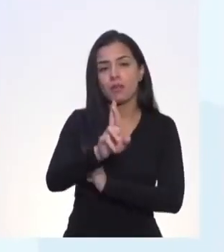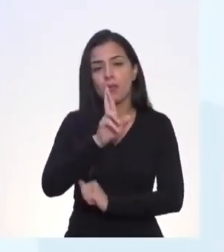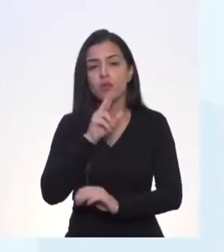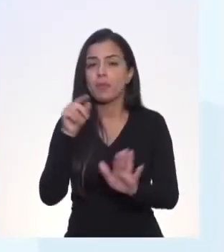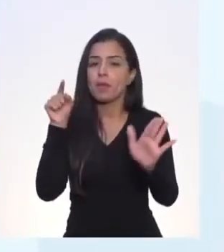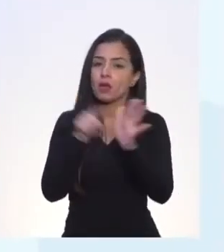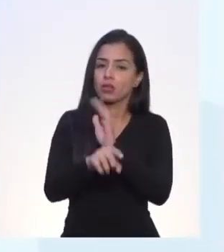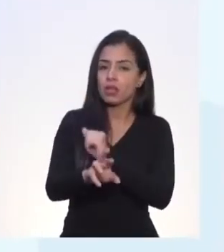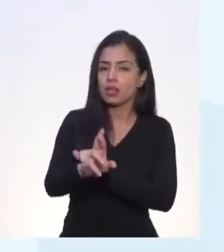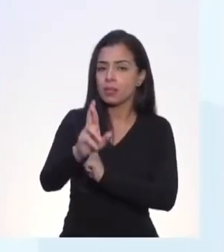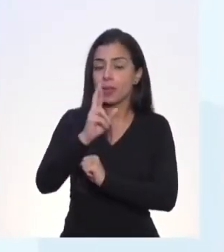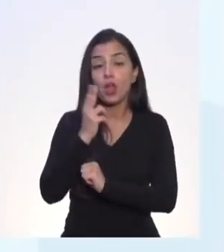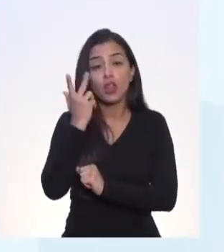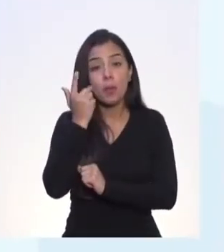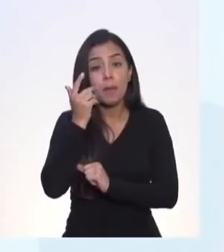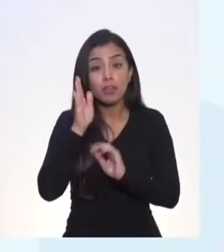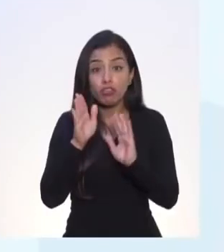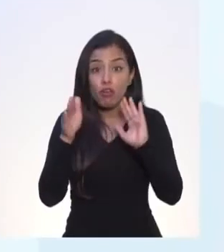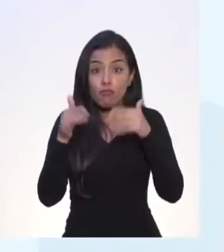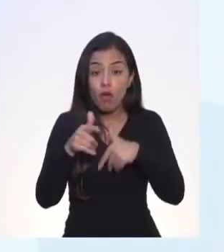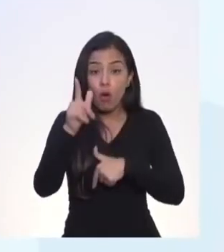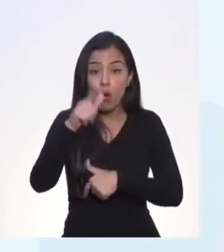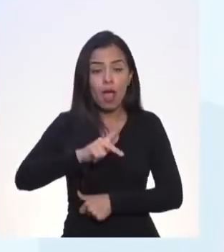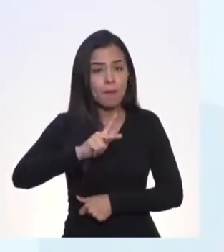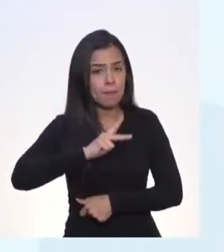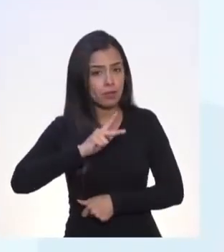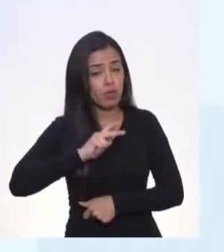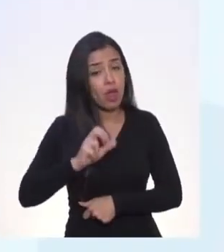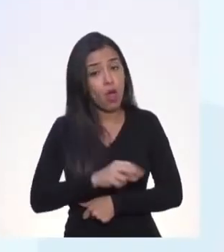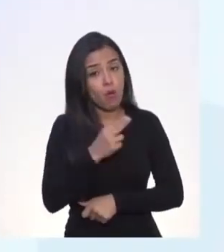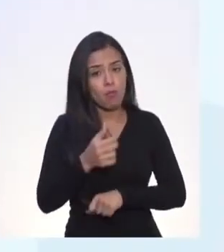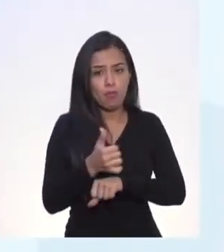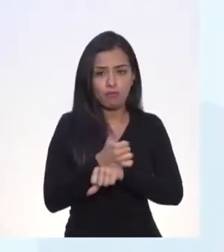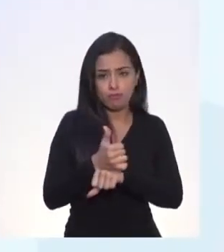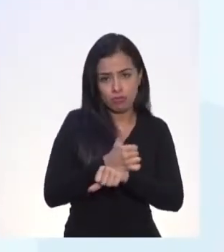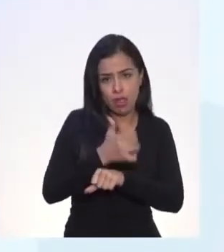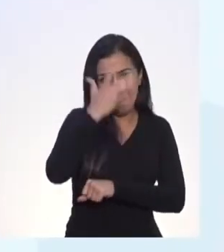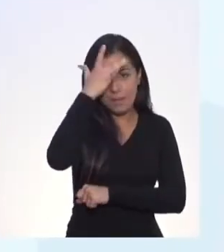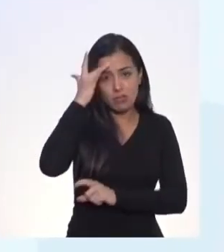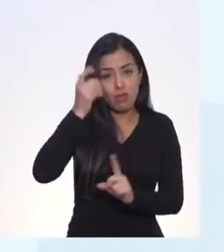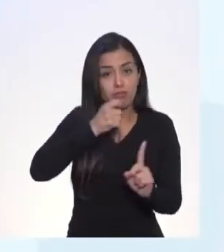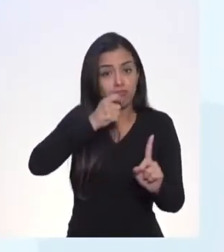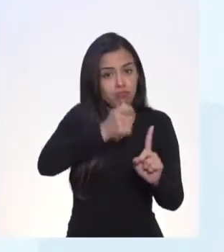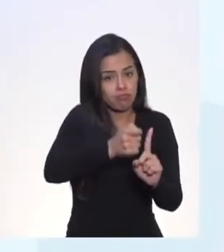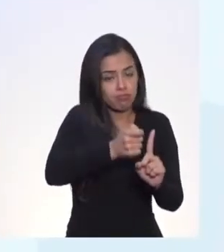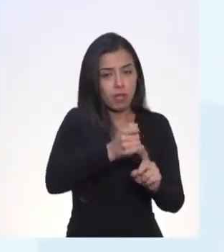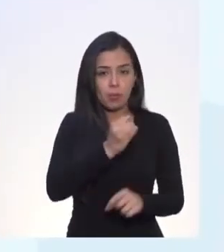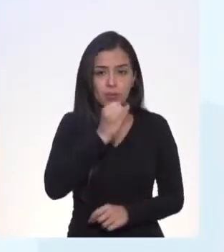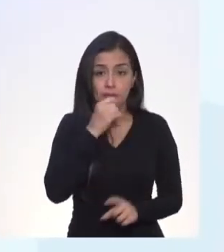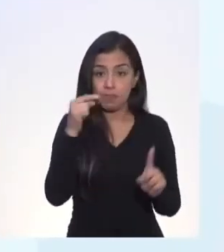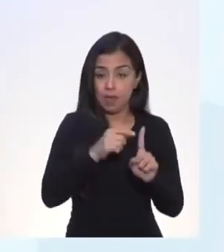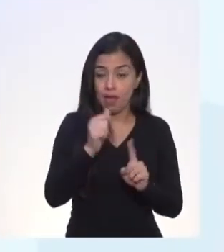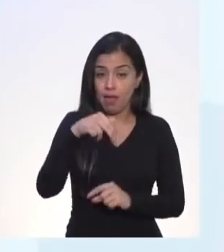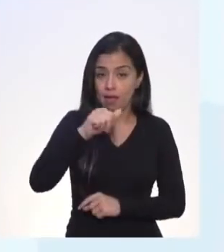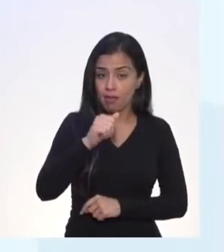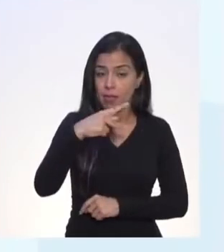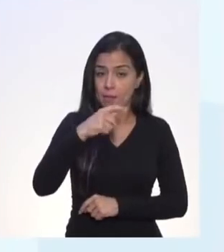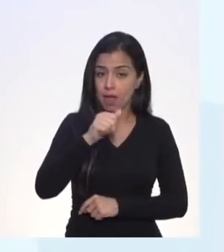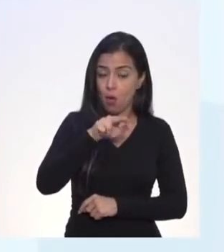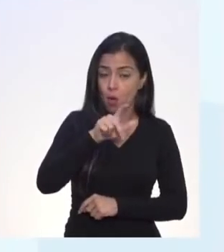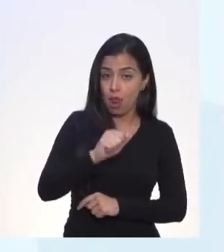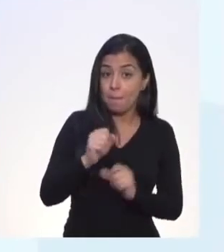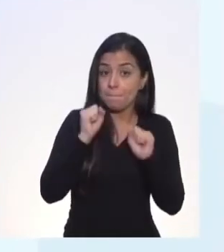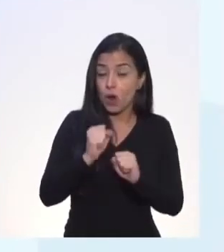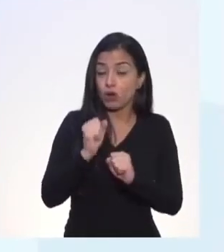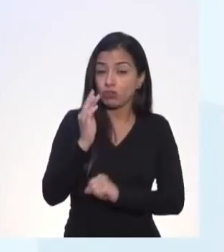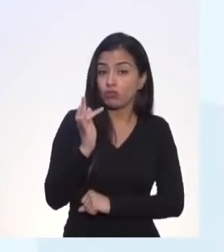aspectos da vida pessoal ou profissional do entrevistado. Ana Paula, por exemplo, pode se tornar a primeira astronauta brasileira. Pergunta